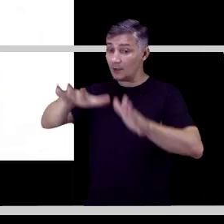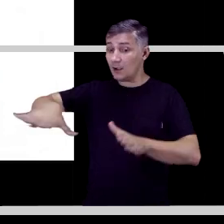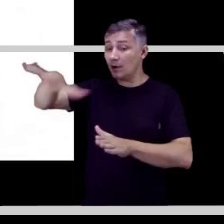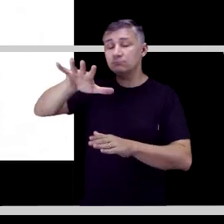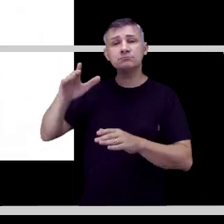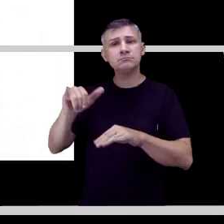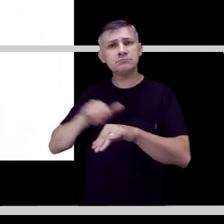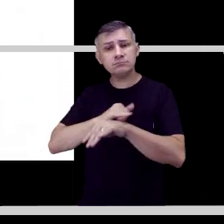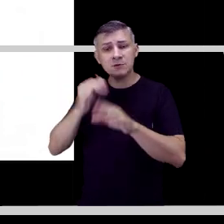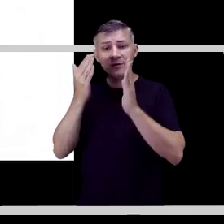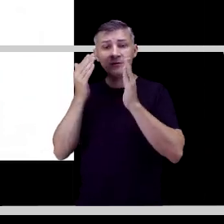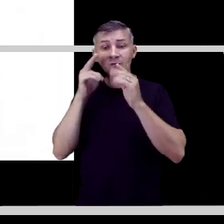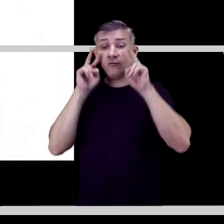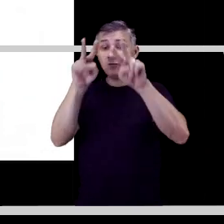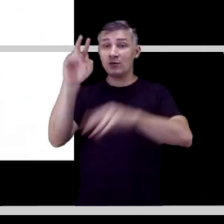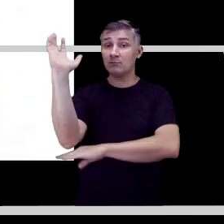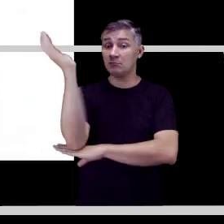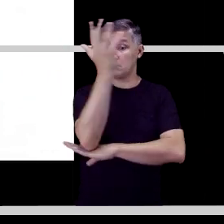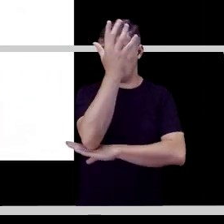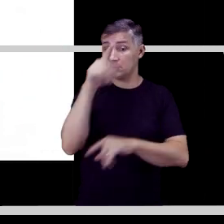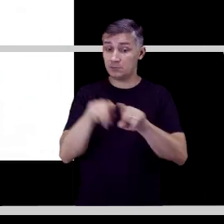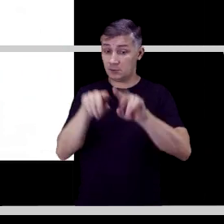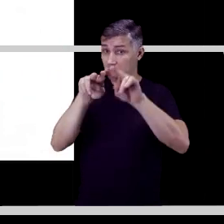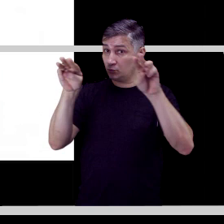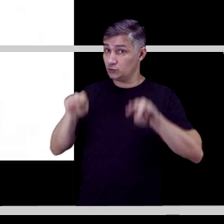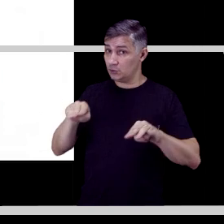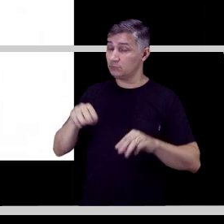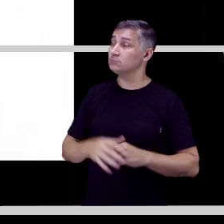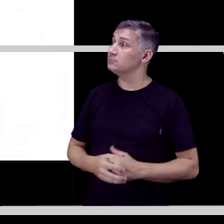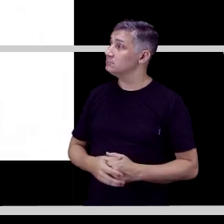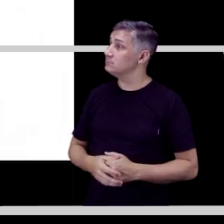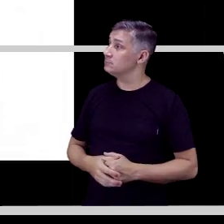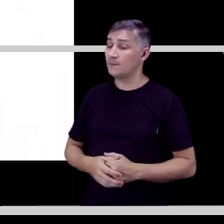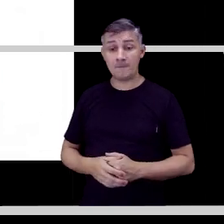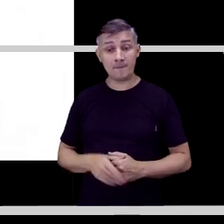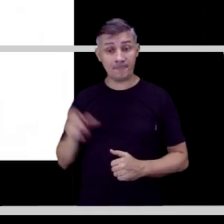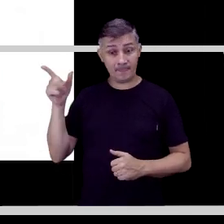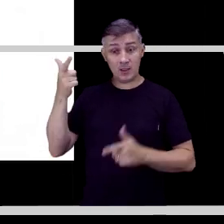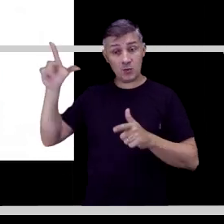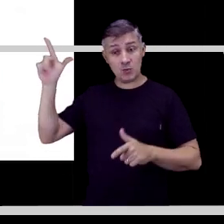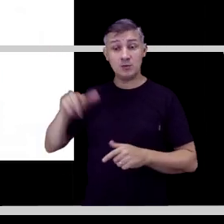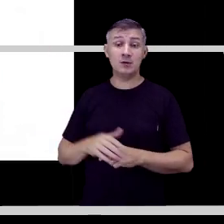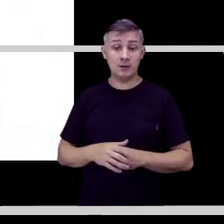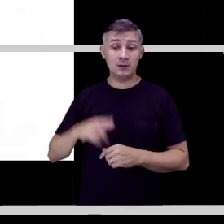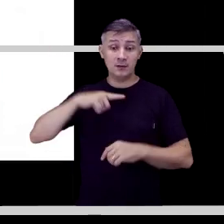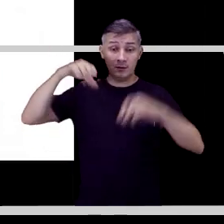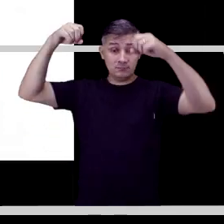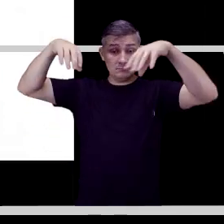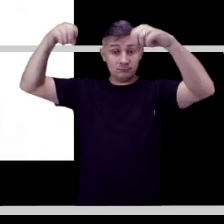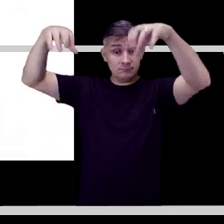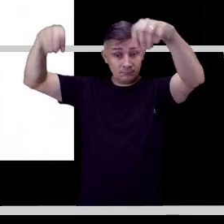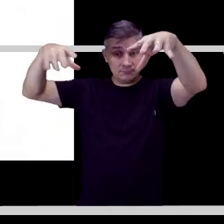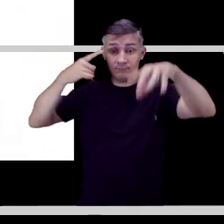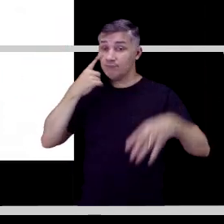Essa é uma foto do primeiro núcleo. A gente tem algumas aberturas estrategicamente direcionadas para algumas vistas da mata ou